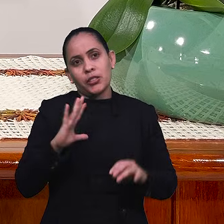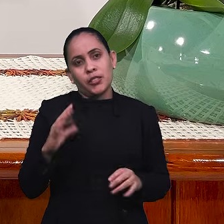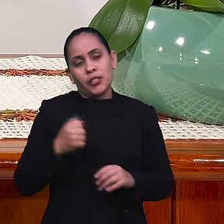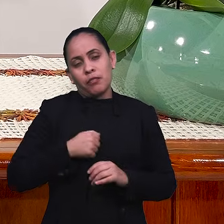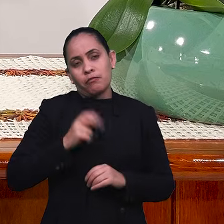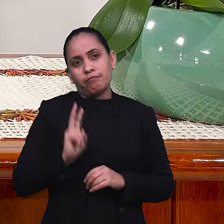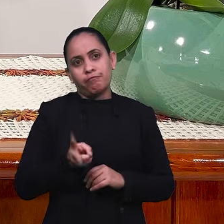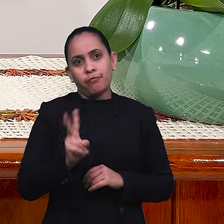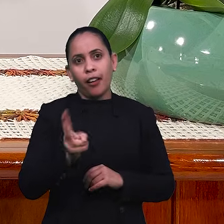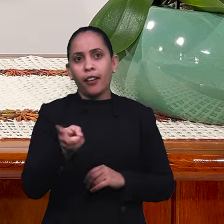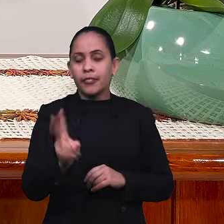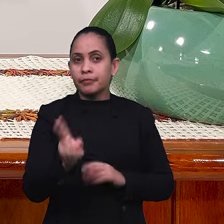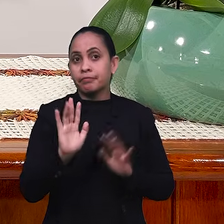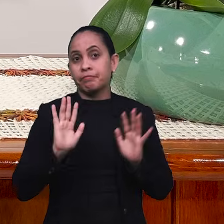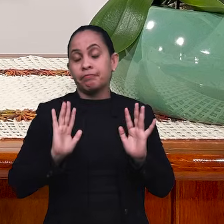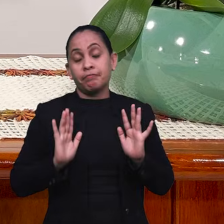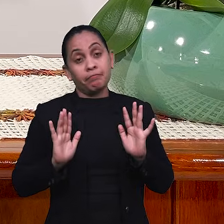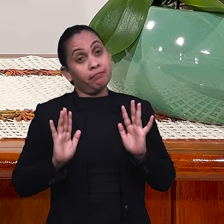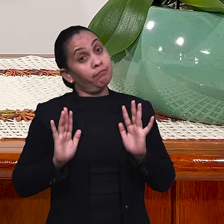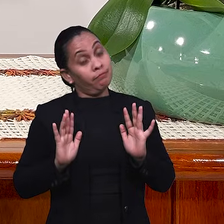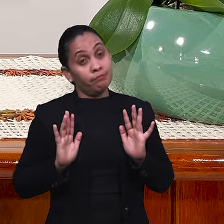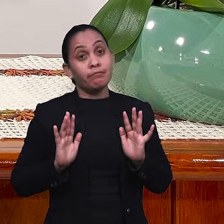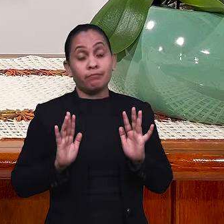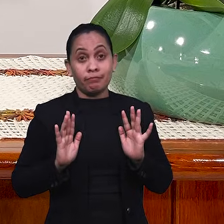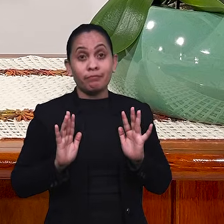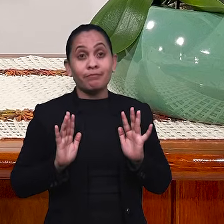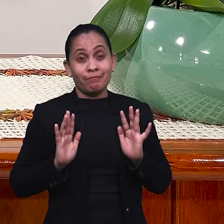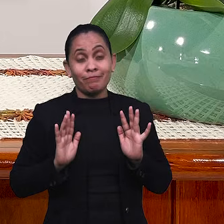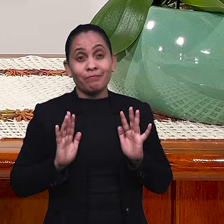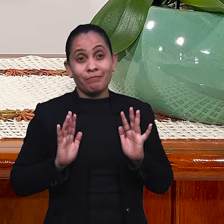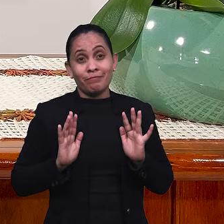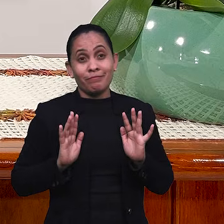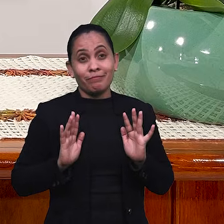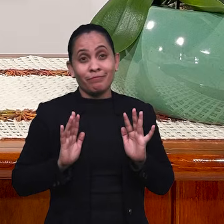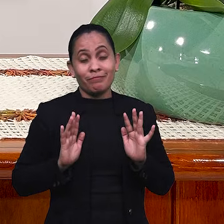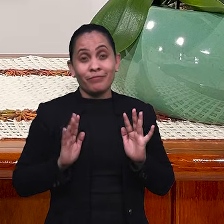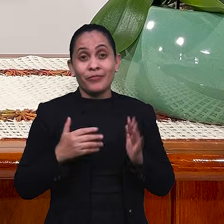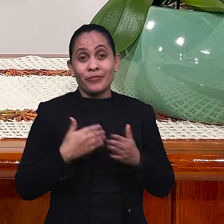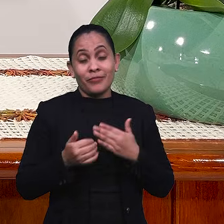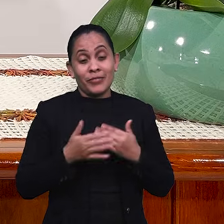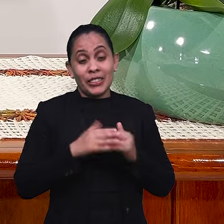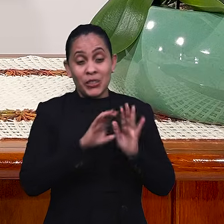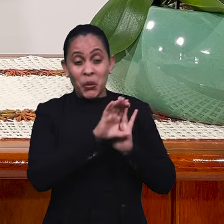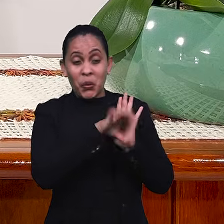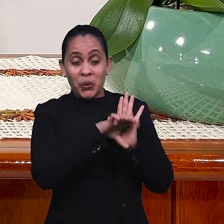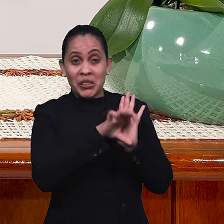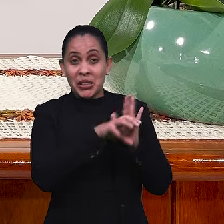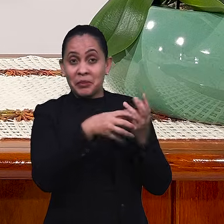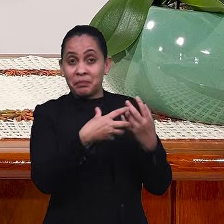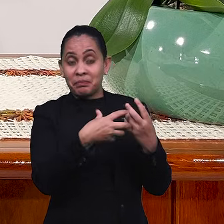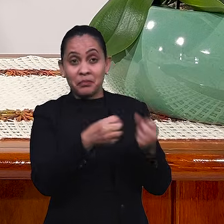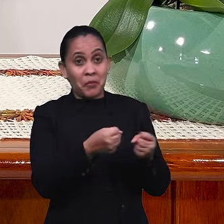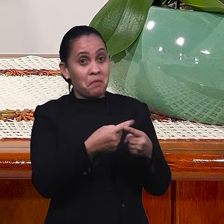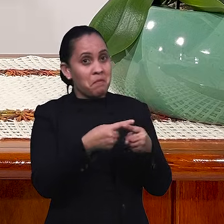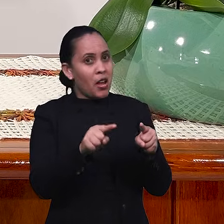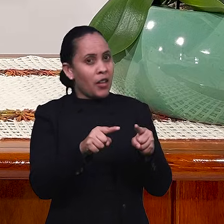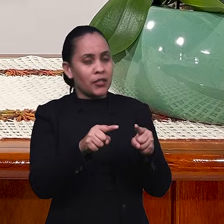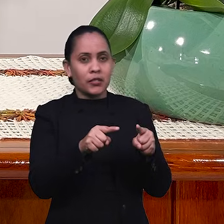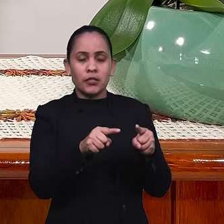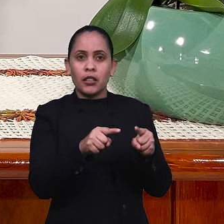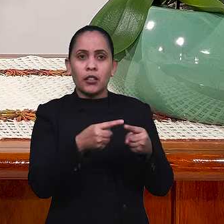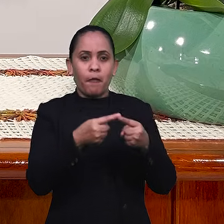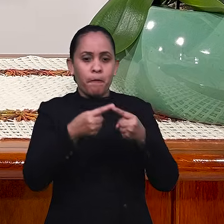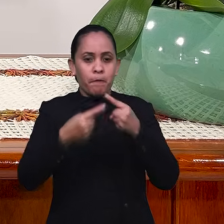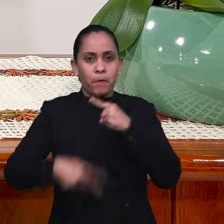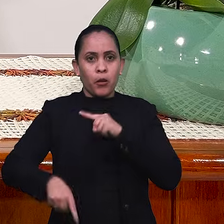sempre, e se iludem com esse tipo de conceito que, na verdade, não faz parte do projeto de